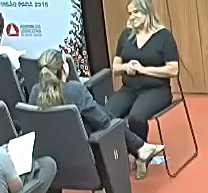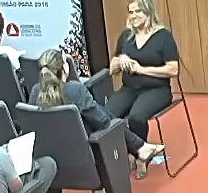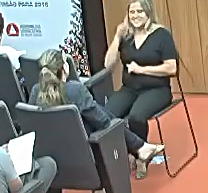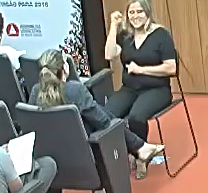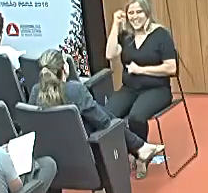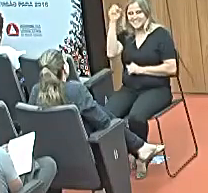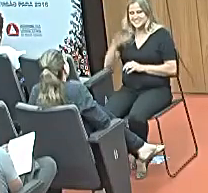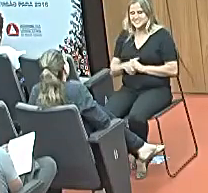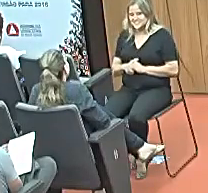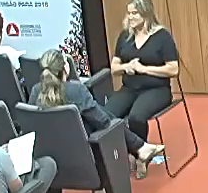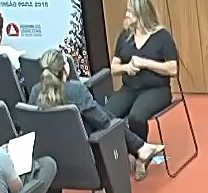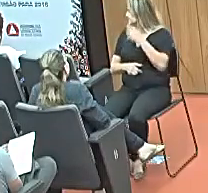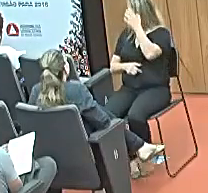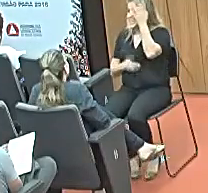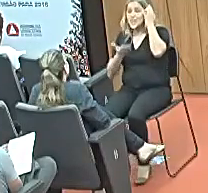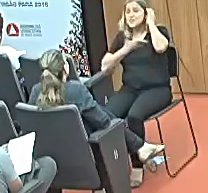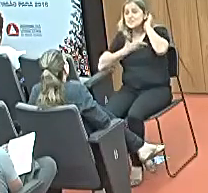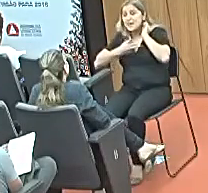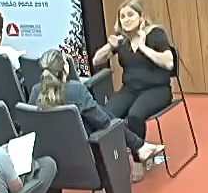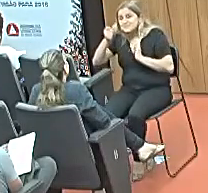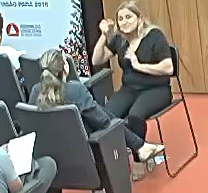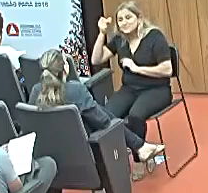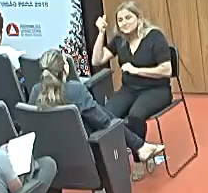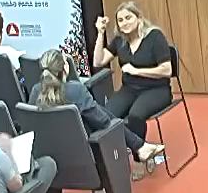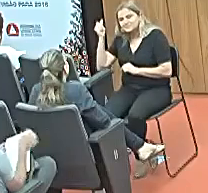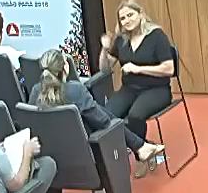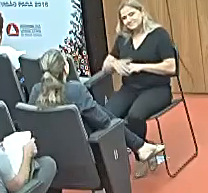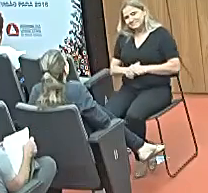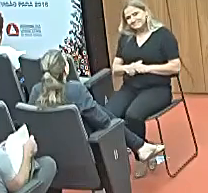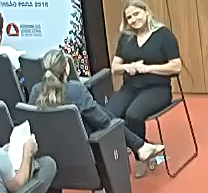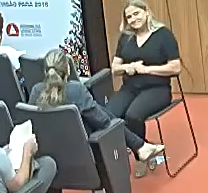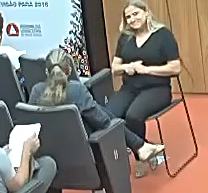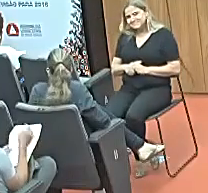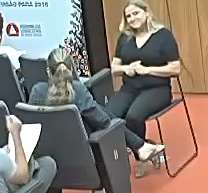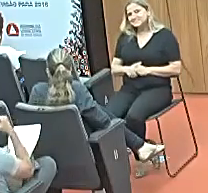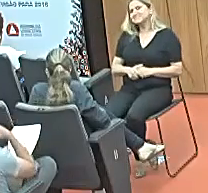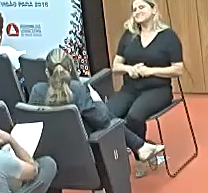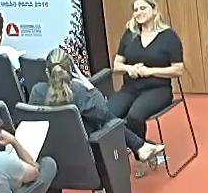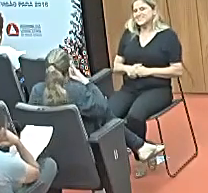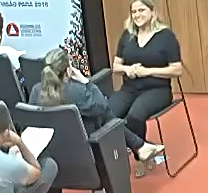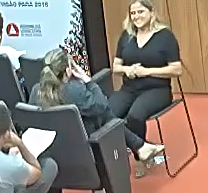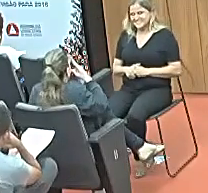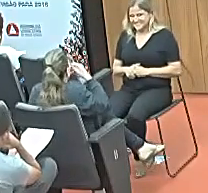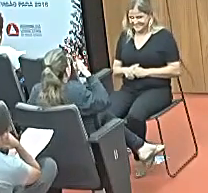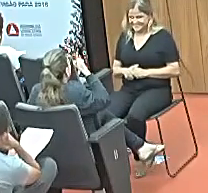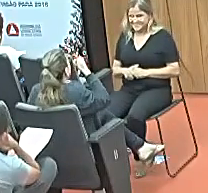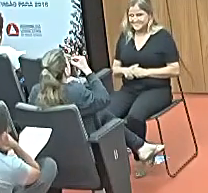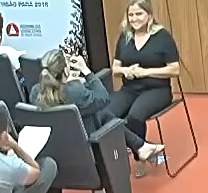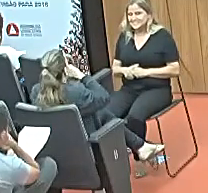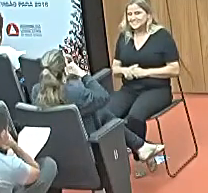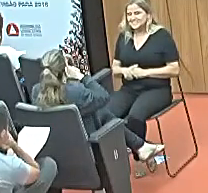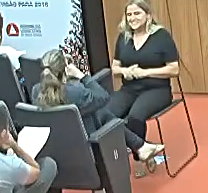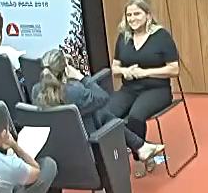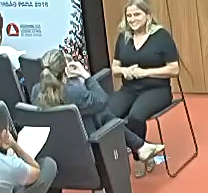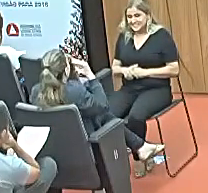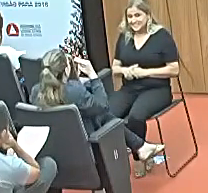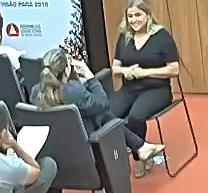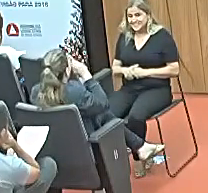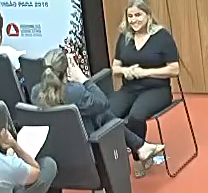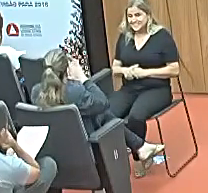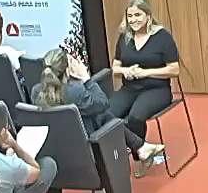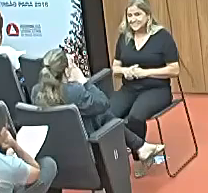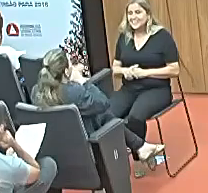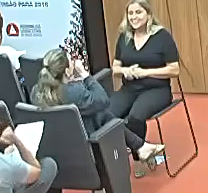pessoa do presidente da fetaemg e deputado federal eleito nossa maior